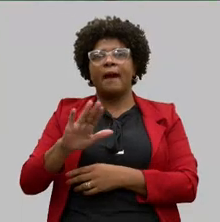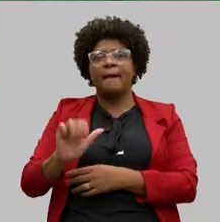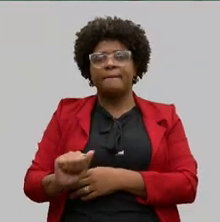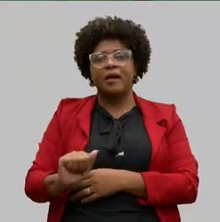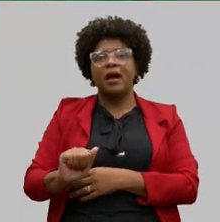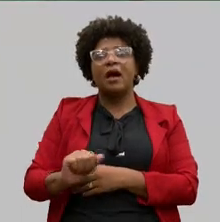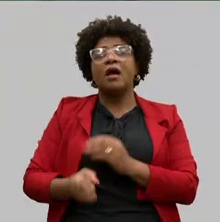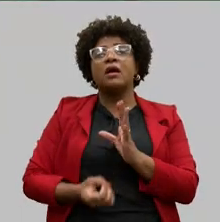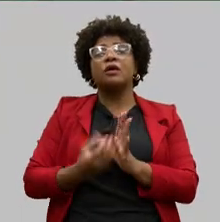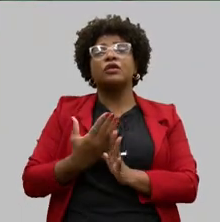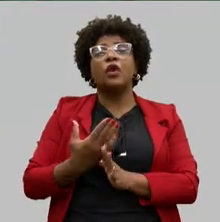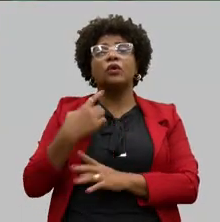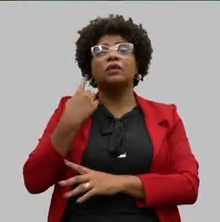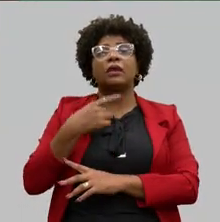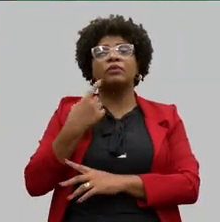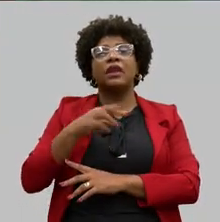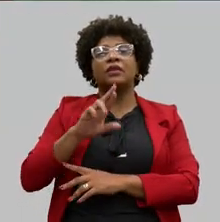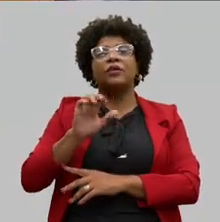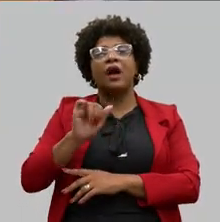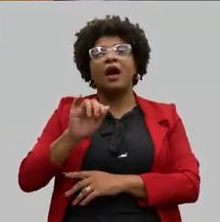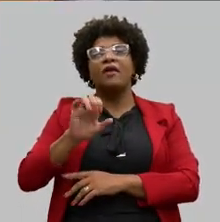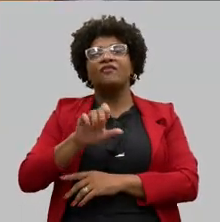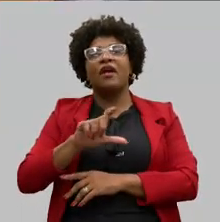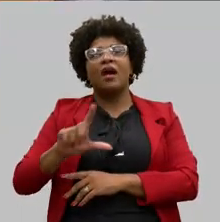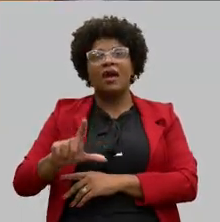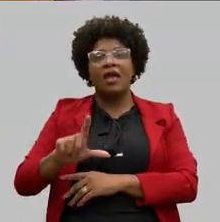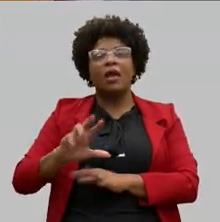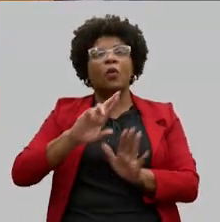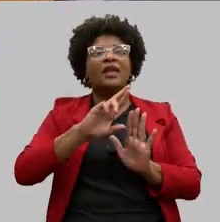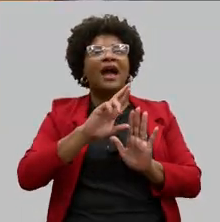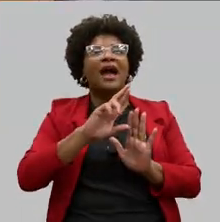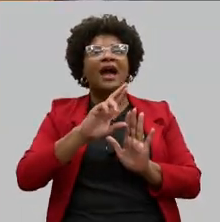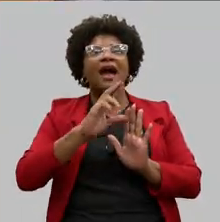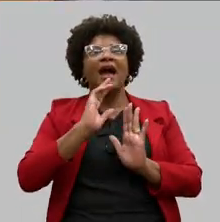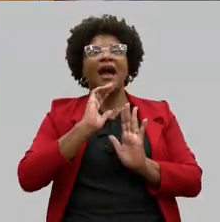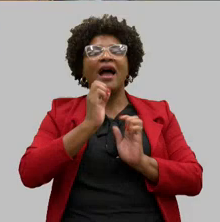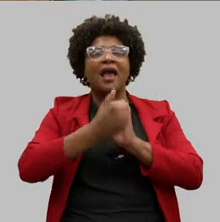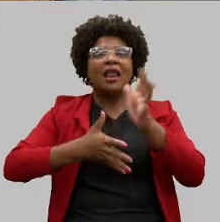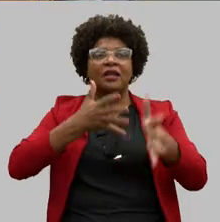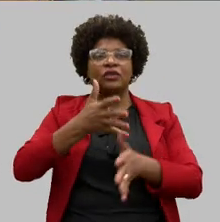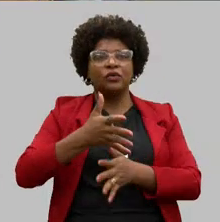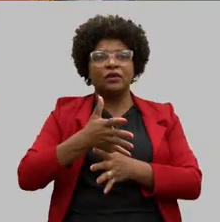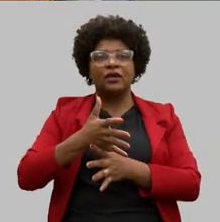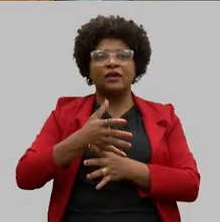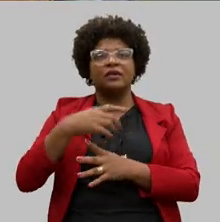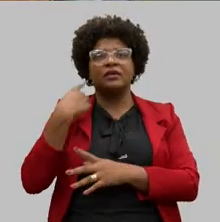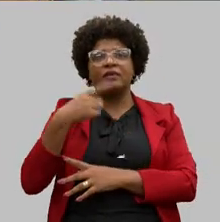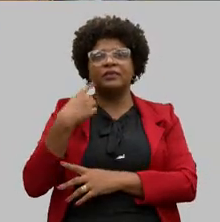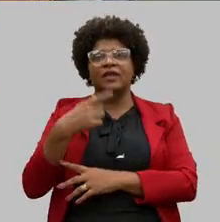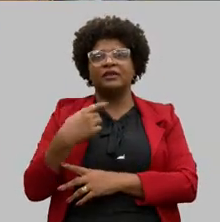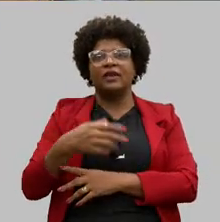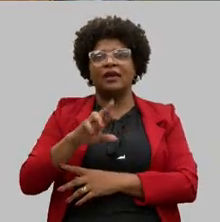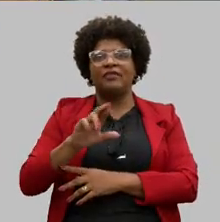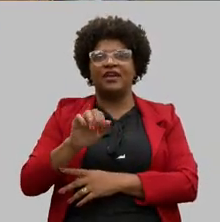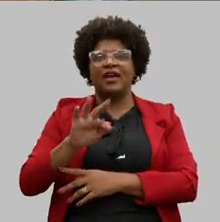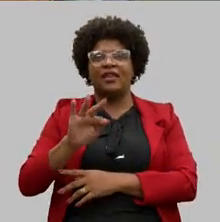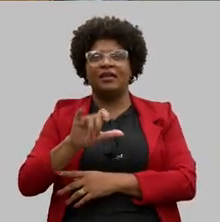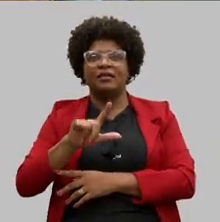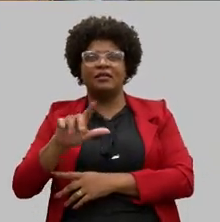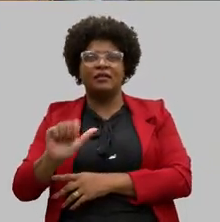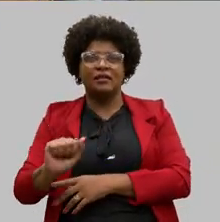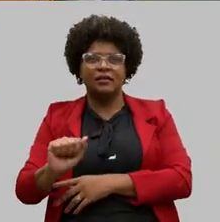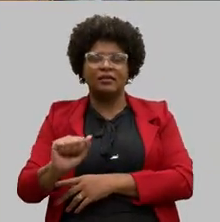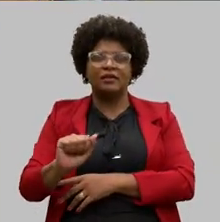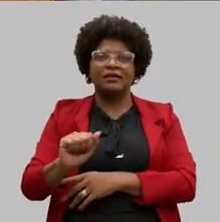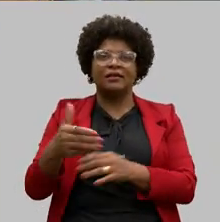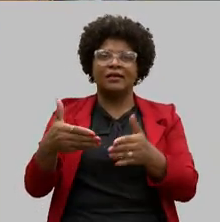relatora deputada Naiara Rocha na sua ausência Red distribui a matéria o deputado Rodrigo Lopes e a quem Solicito a